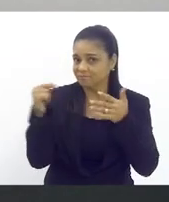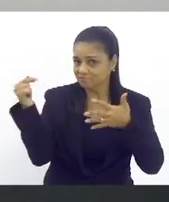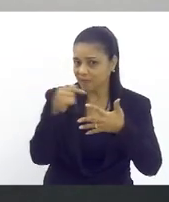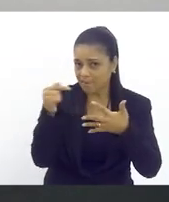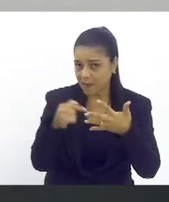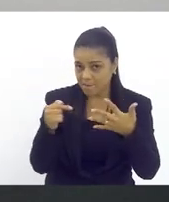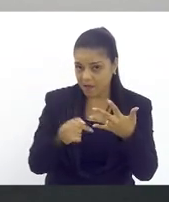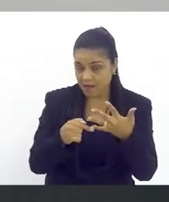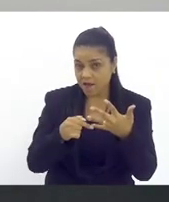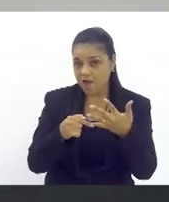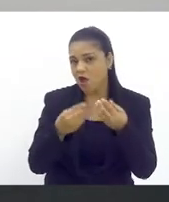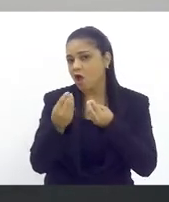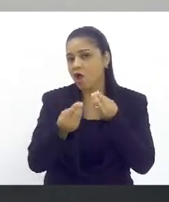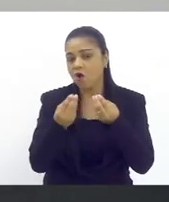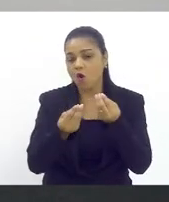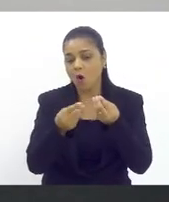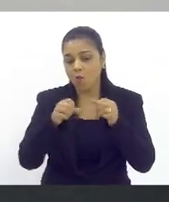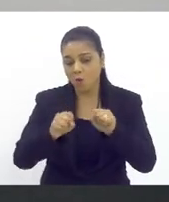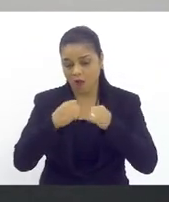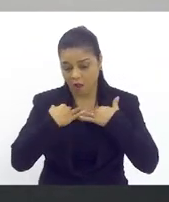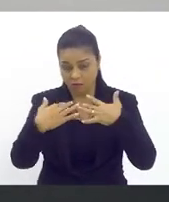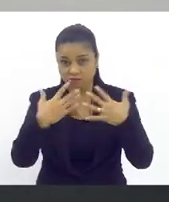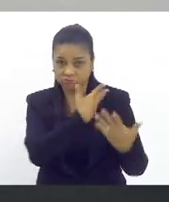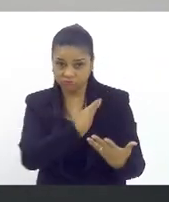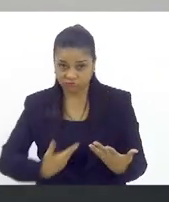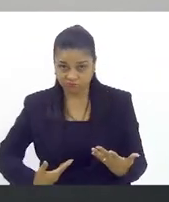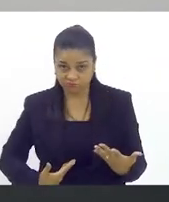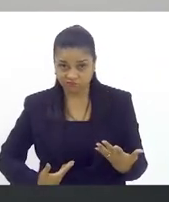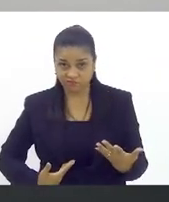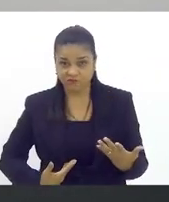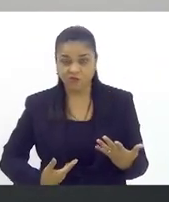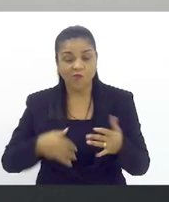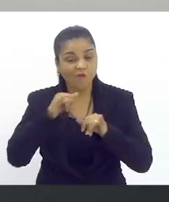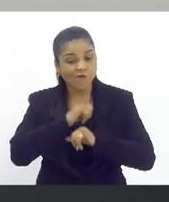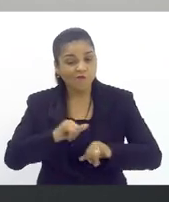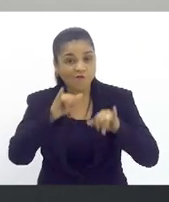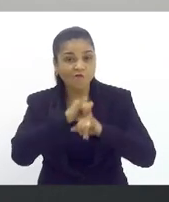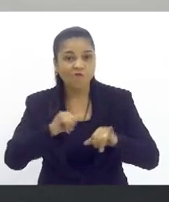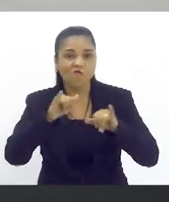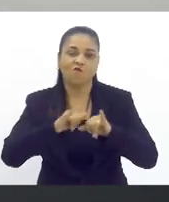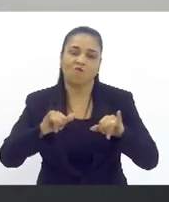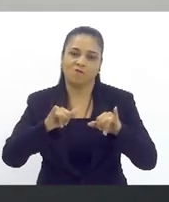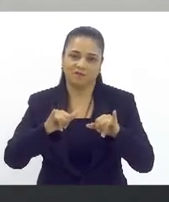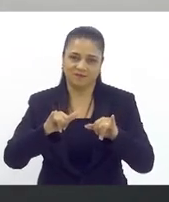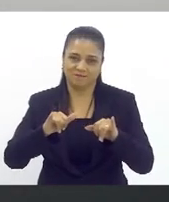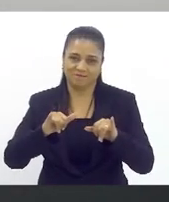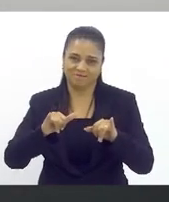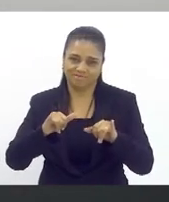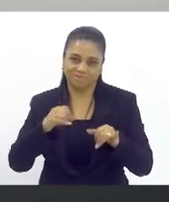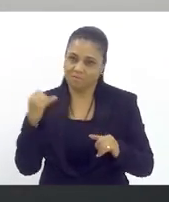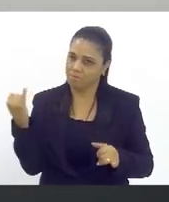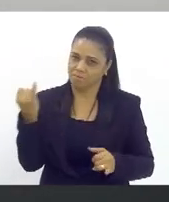parcial nessa audiência de hoje a gente vai ter a informação mais forte